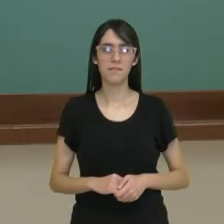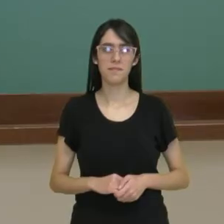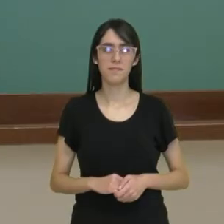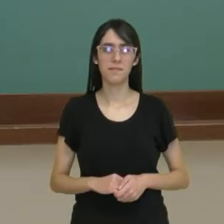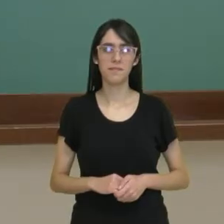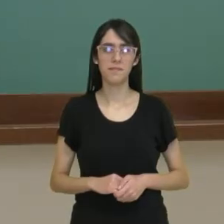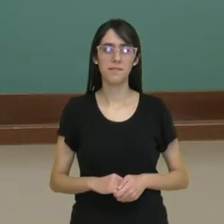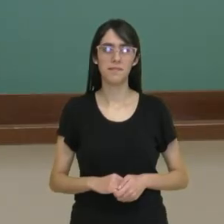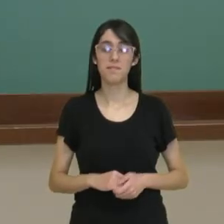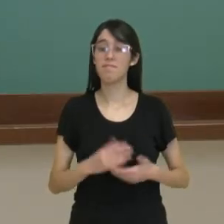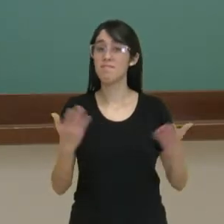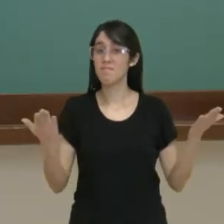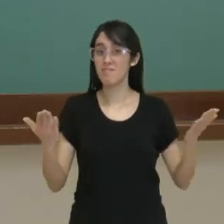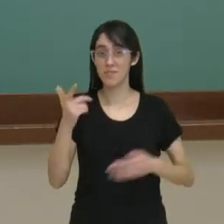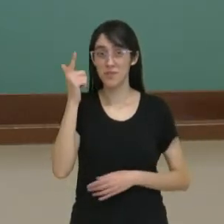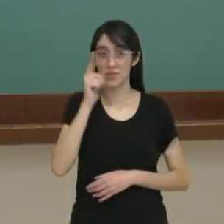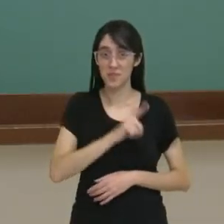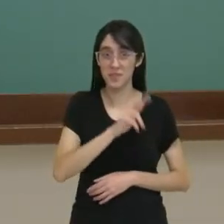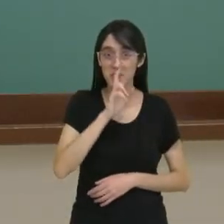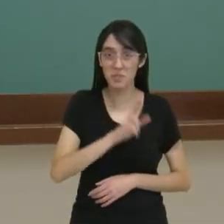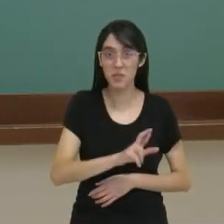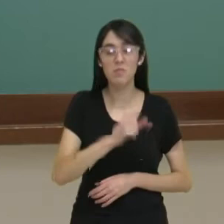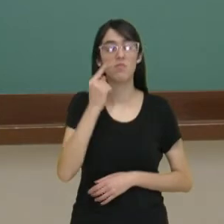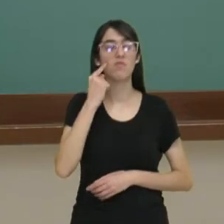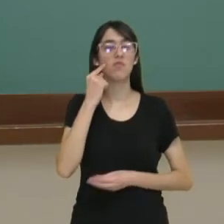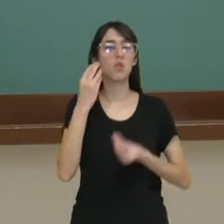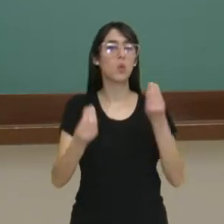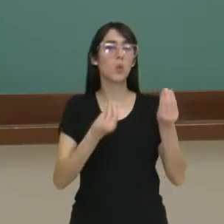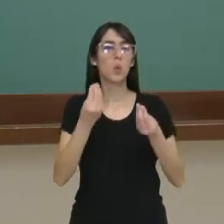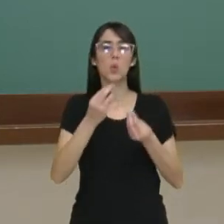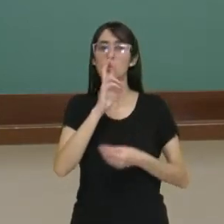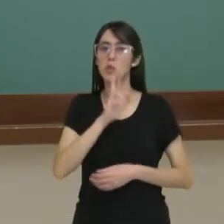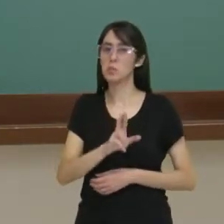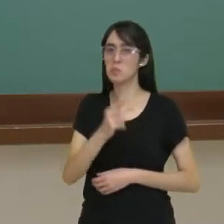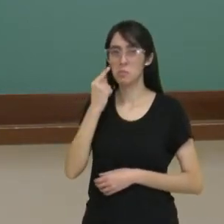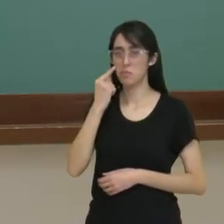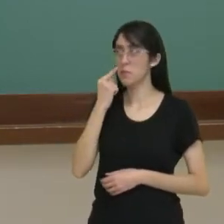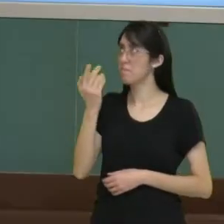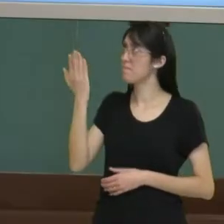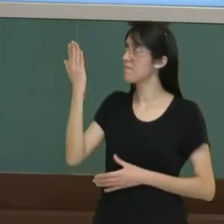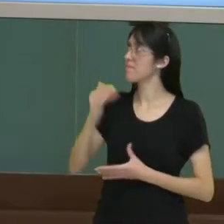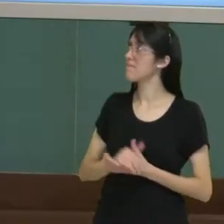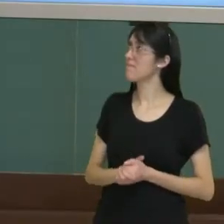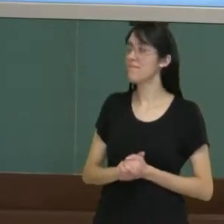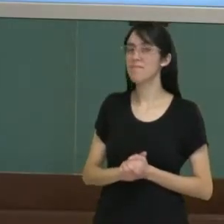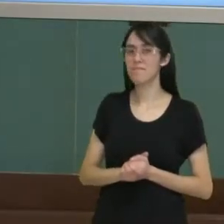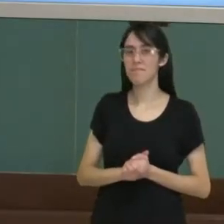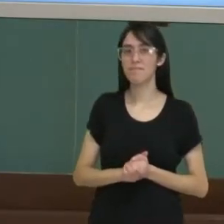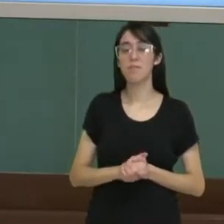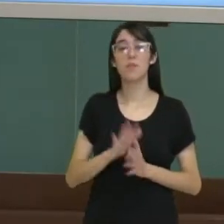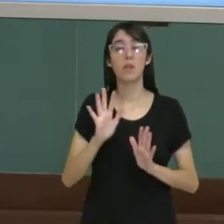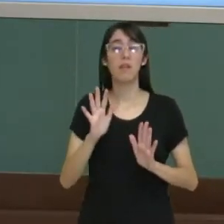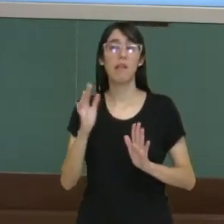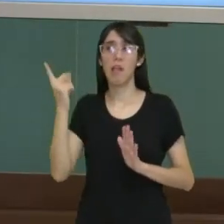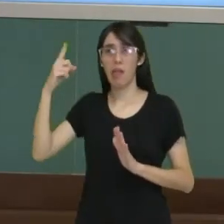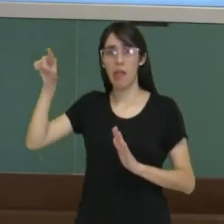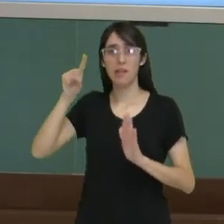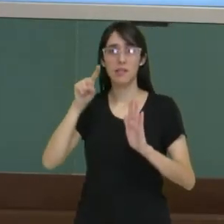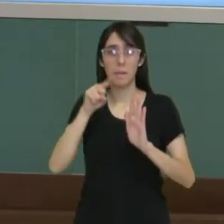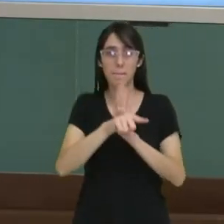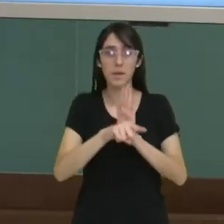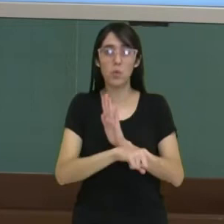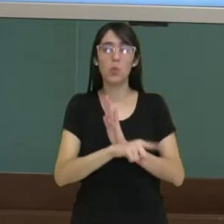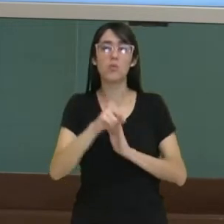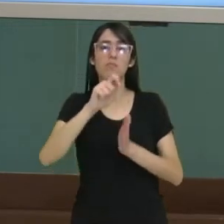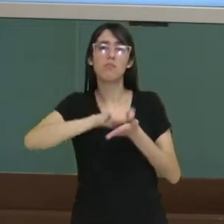E aí, pessoal, conseguiram responder? Vamos ver, então, qual que é a resposta que o professor preparou para vocês? Lembrando que sempre essas perguntas são discursivas,